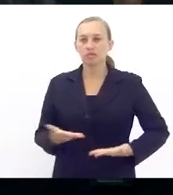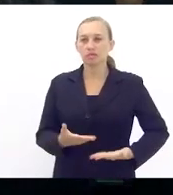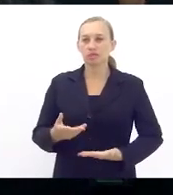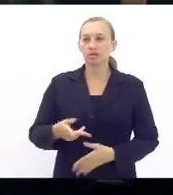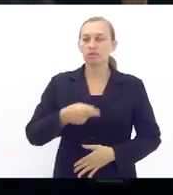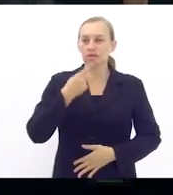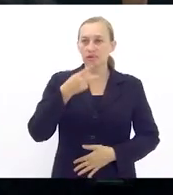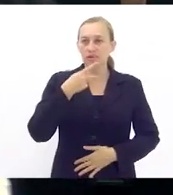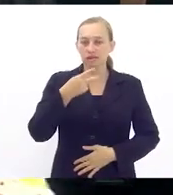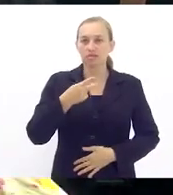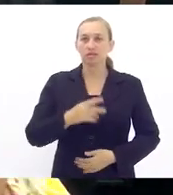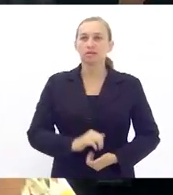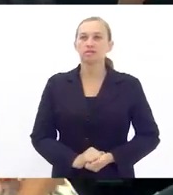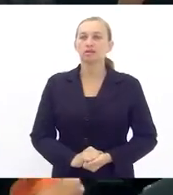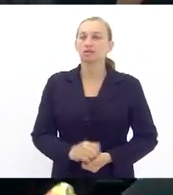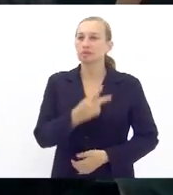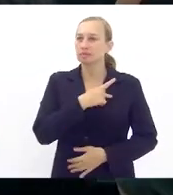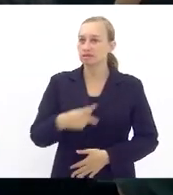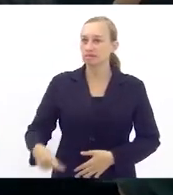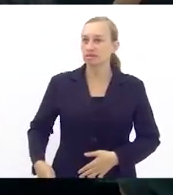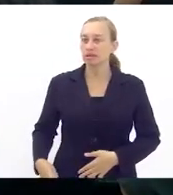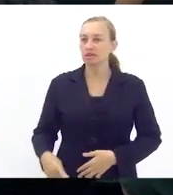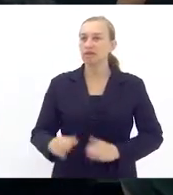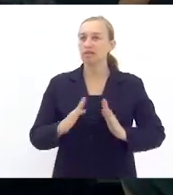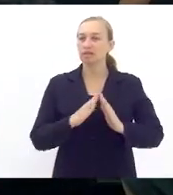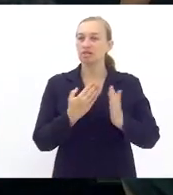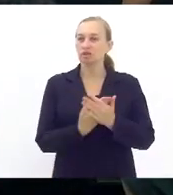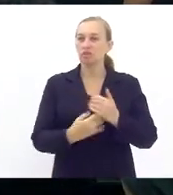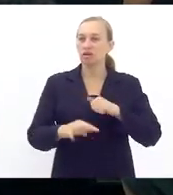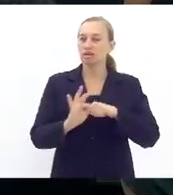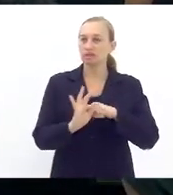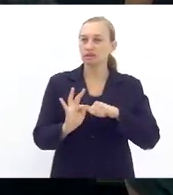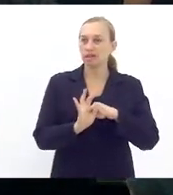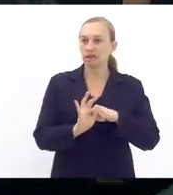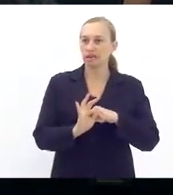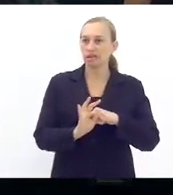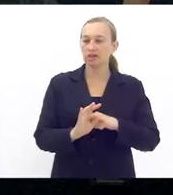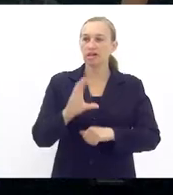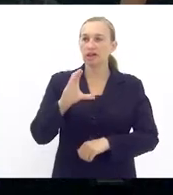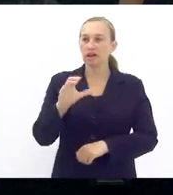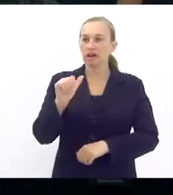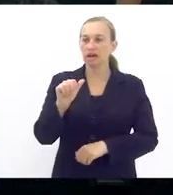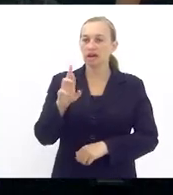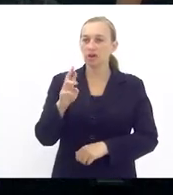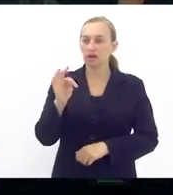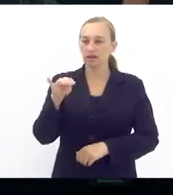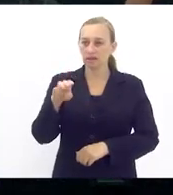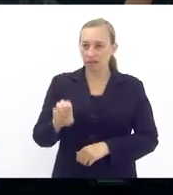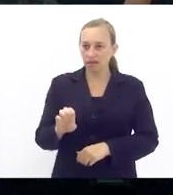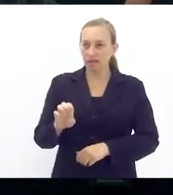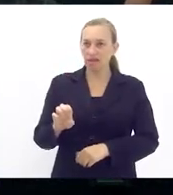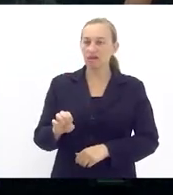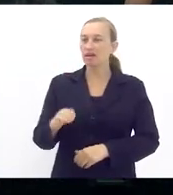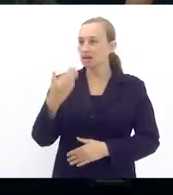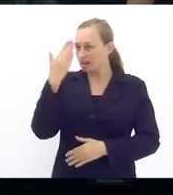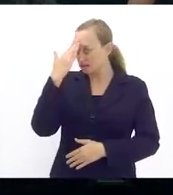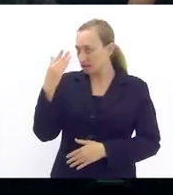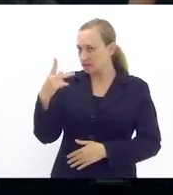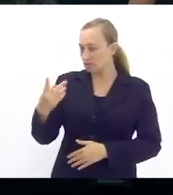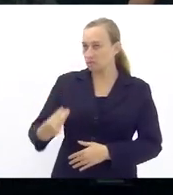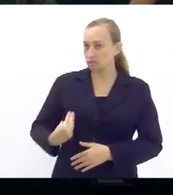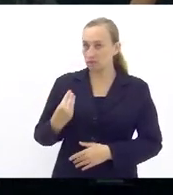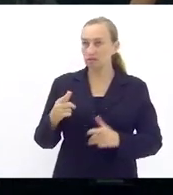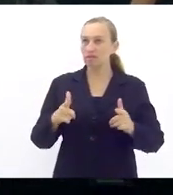fala a Presidenta da Faetec a Caroline Alves Costa mais uma vez agradecer a presença de vossa senhoria